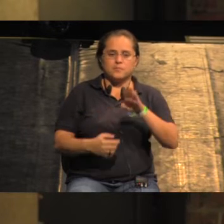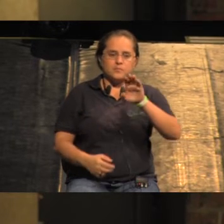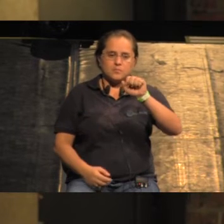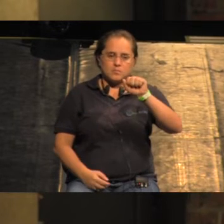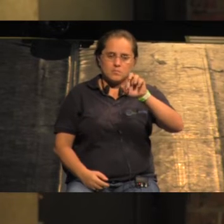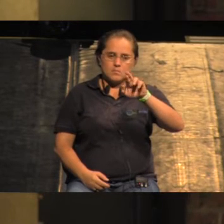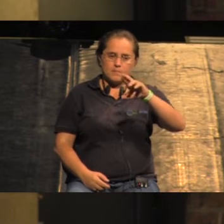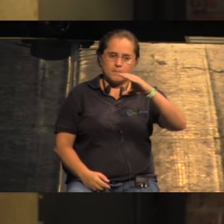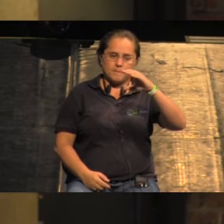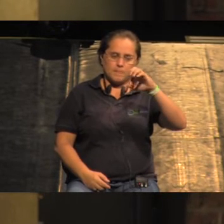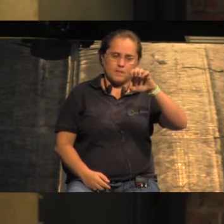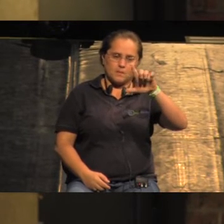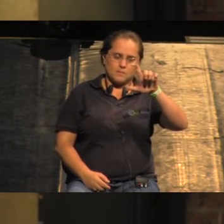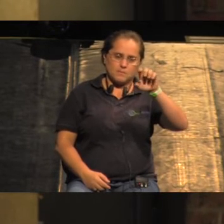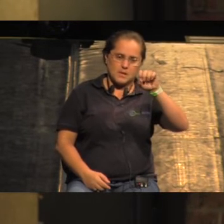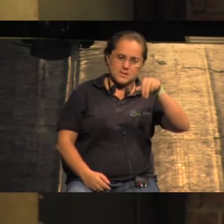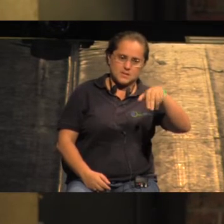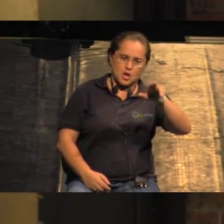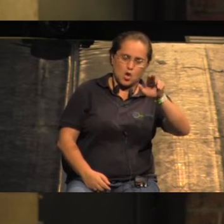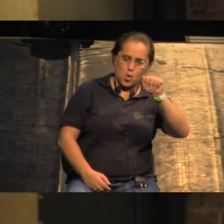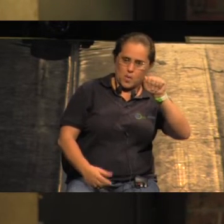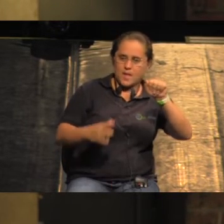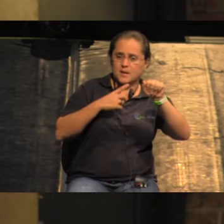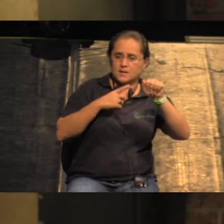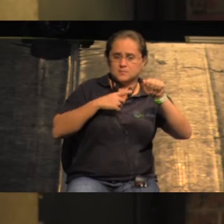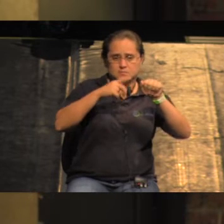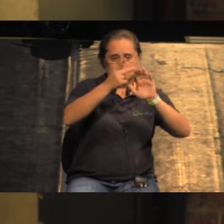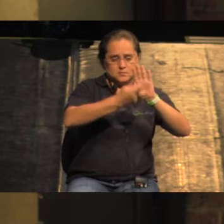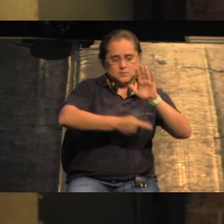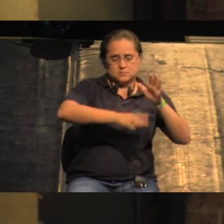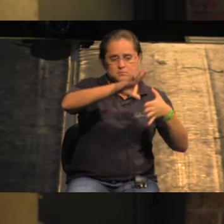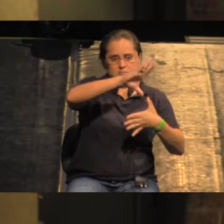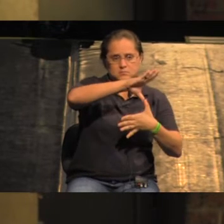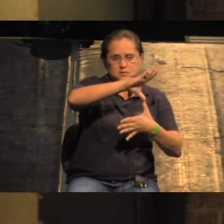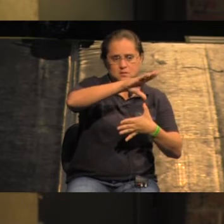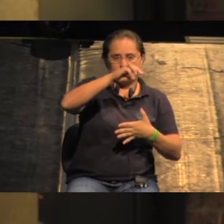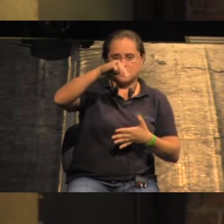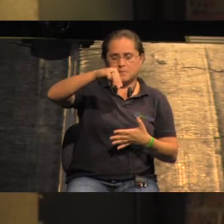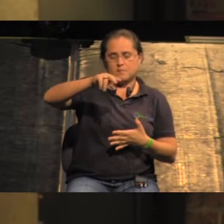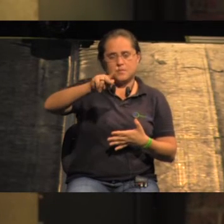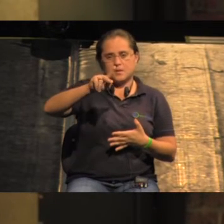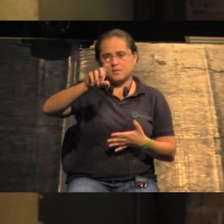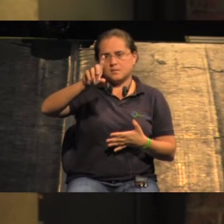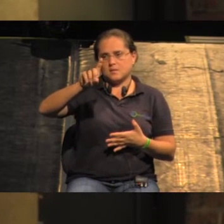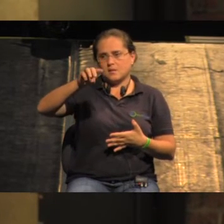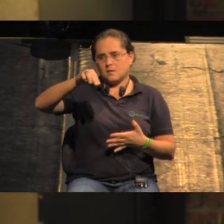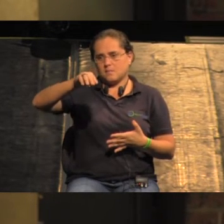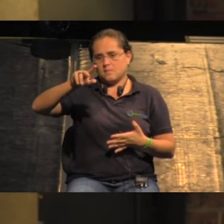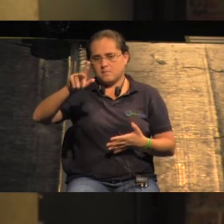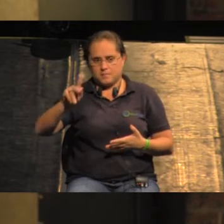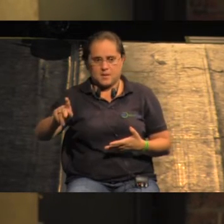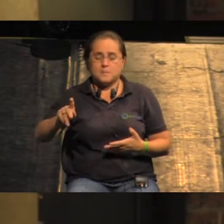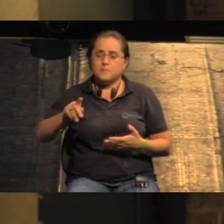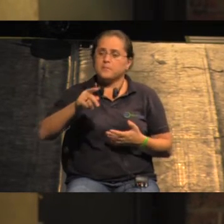Velho Mundo, Barcelona tem um plano territorial metropolitano, que é o